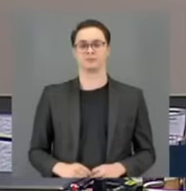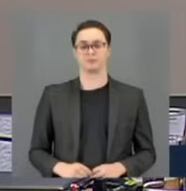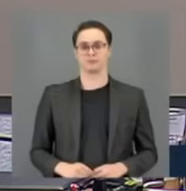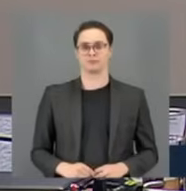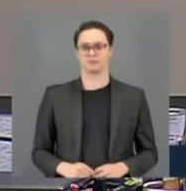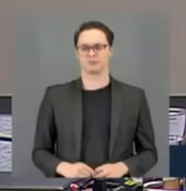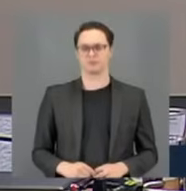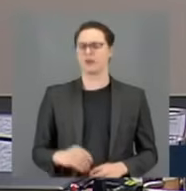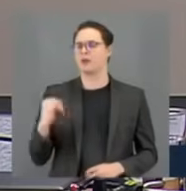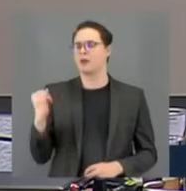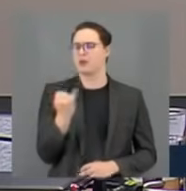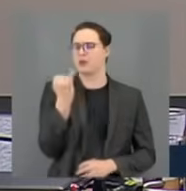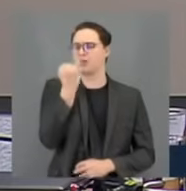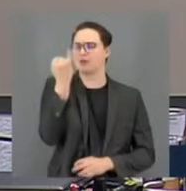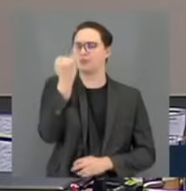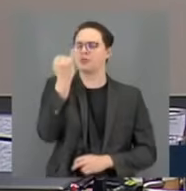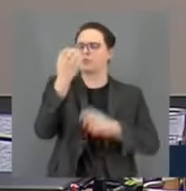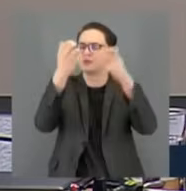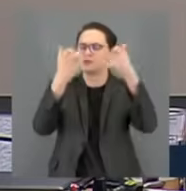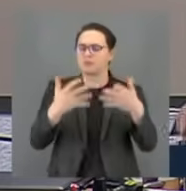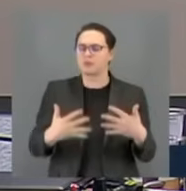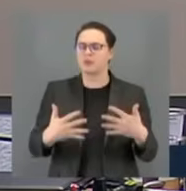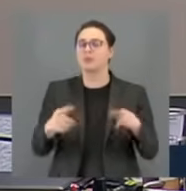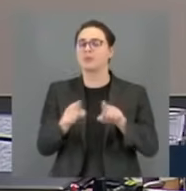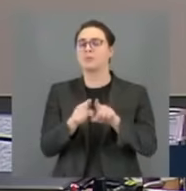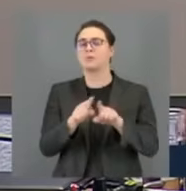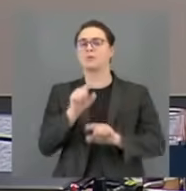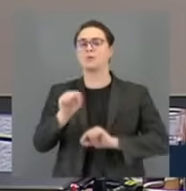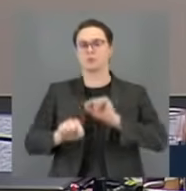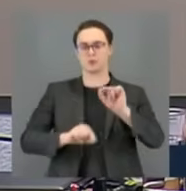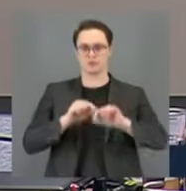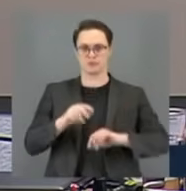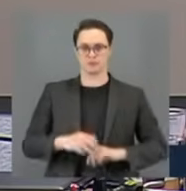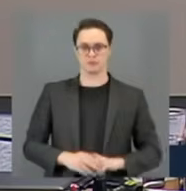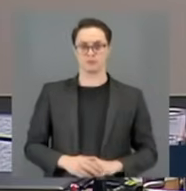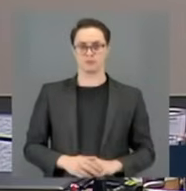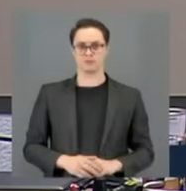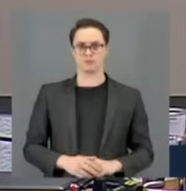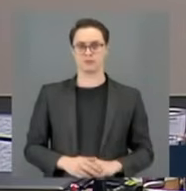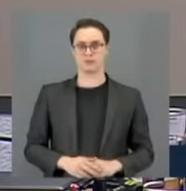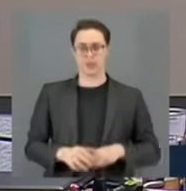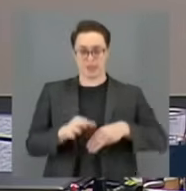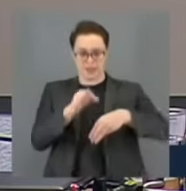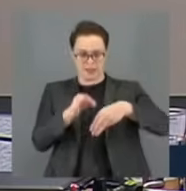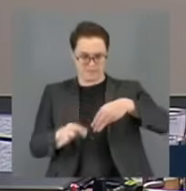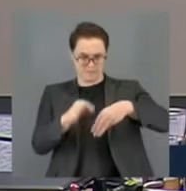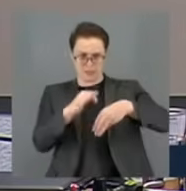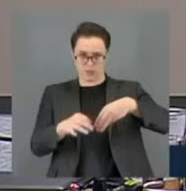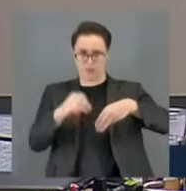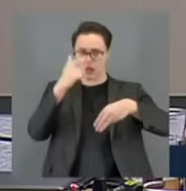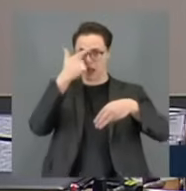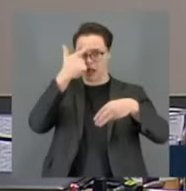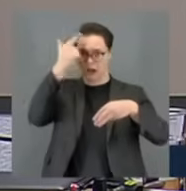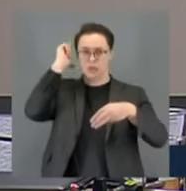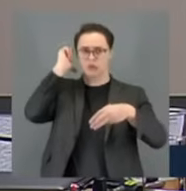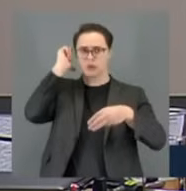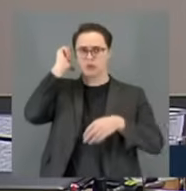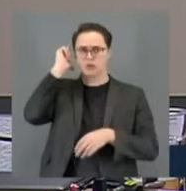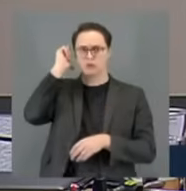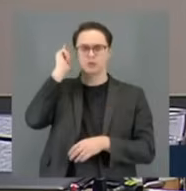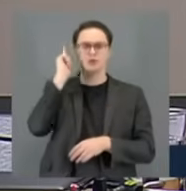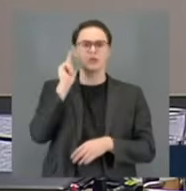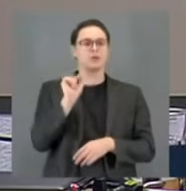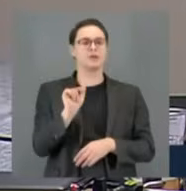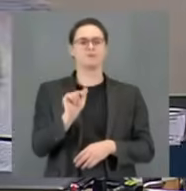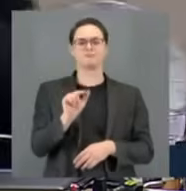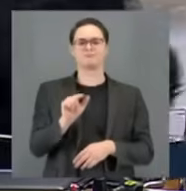Importante destacar também a ação do ministro com relação a esses inquéritos, ao